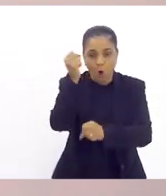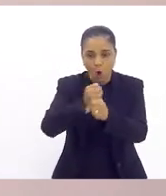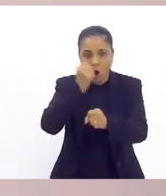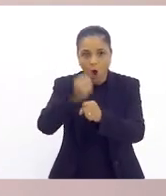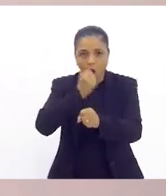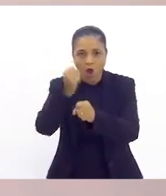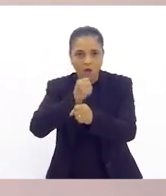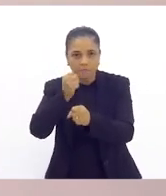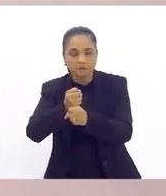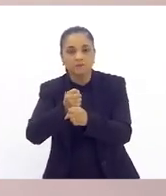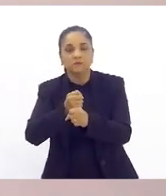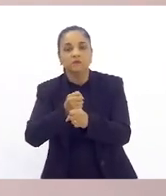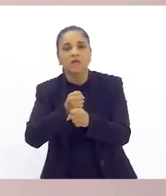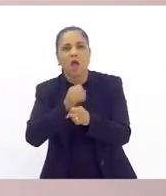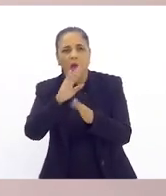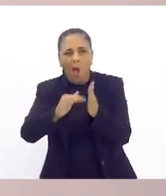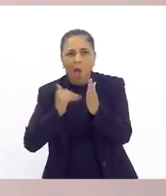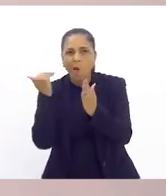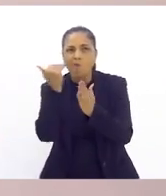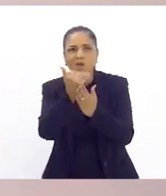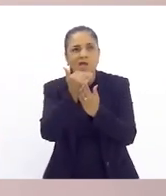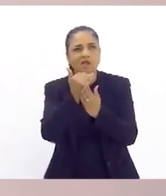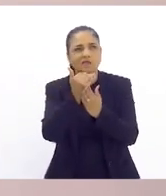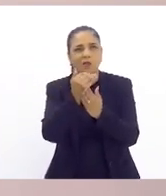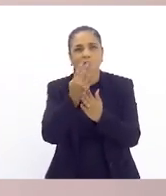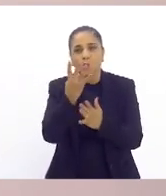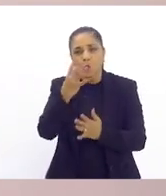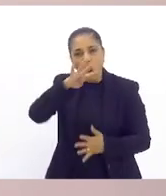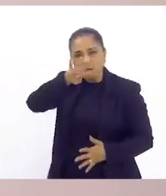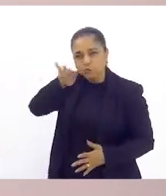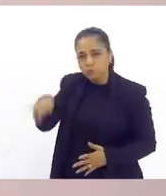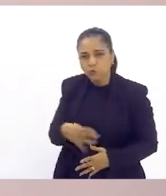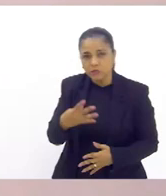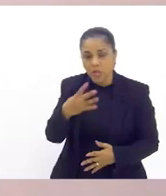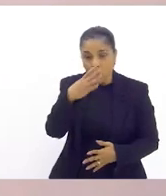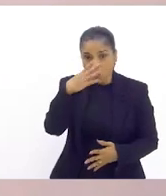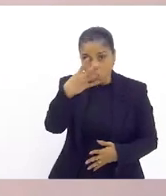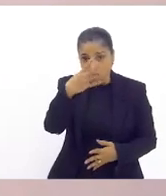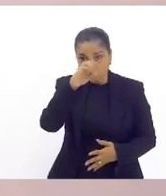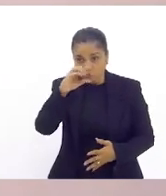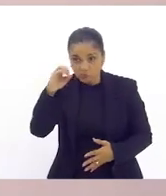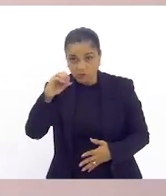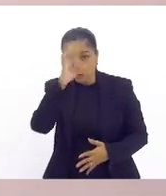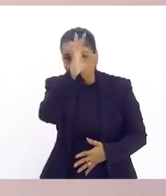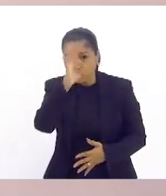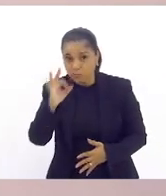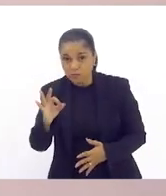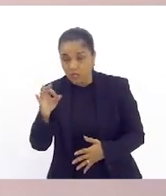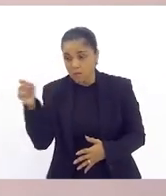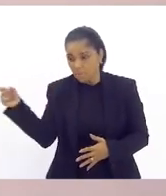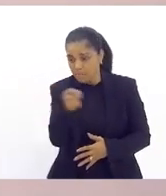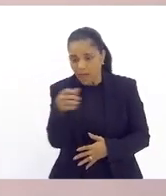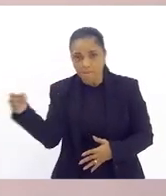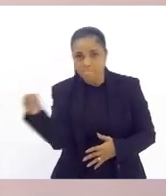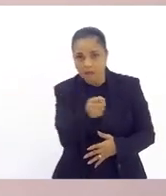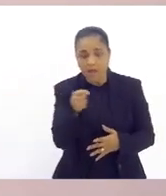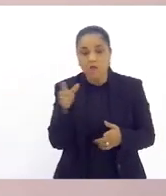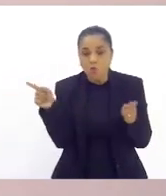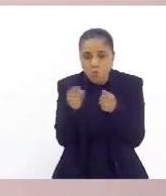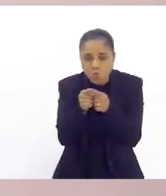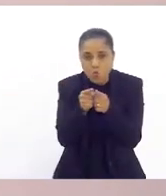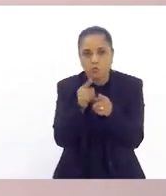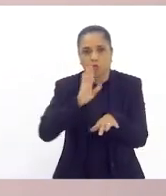então a gente chega a aumentar Em algumas situações até 400% nosso contingente num curto entre período de tempo